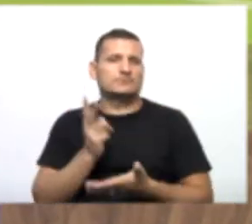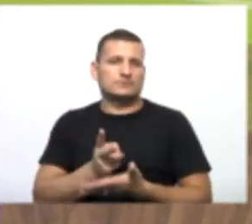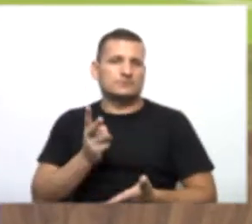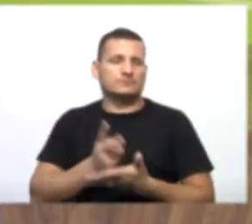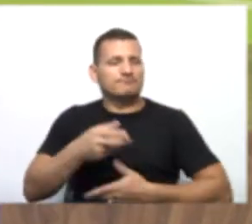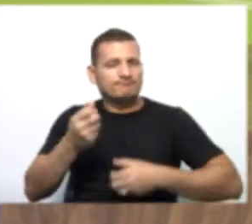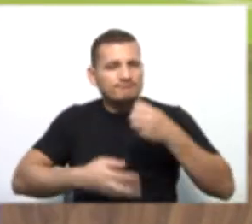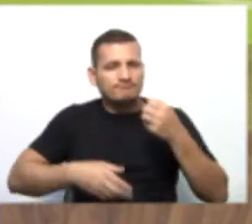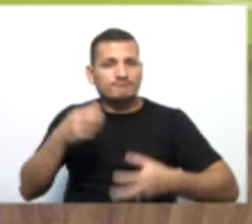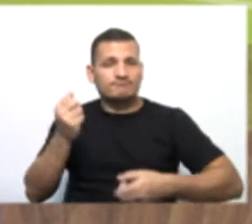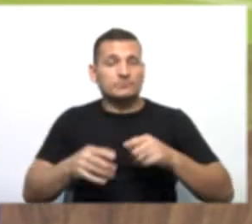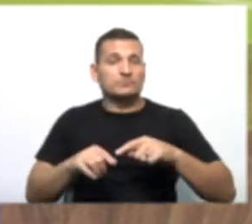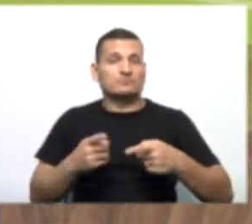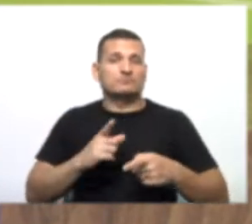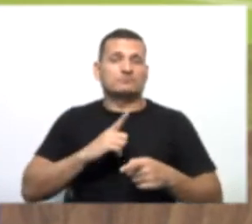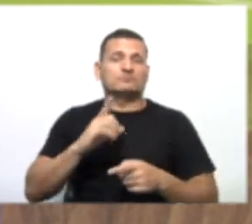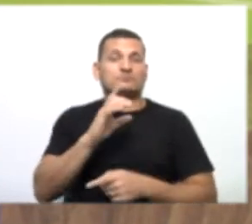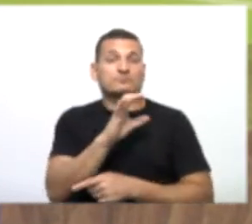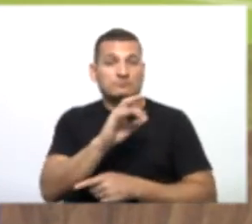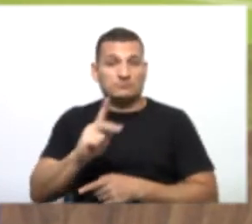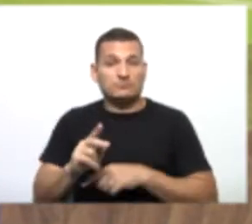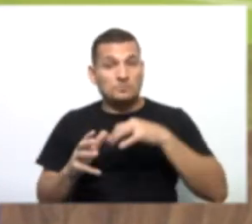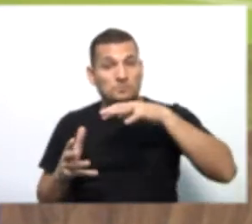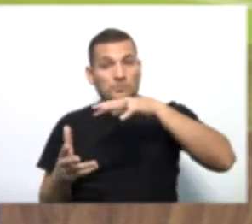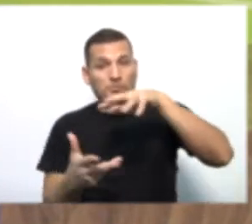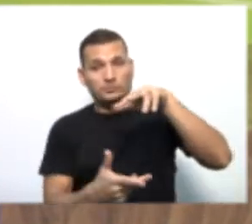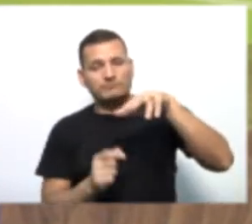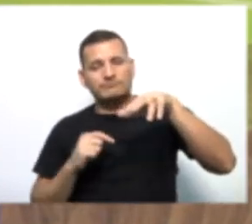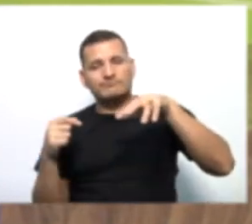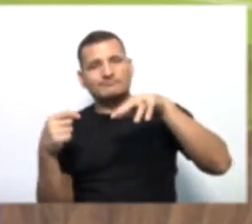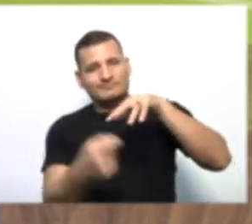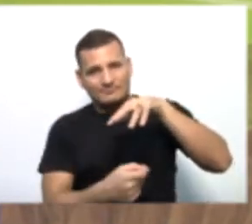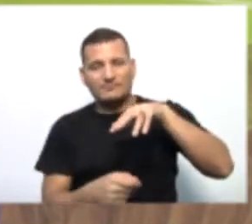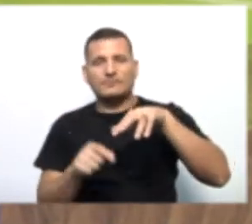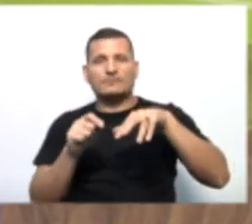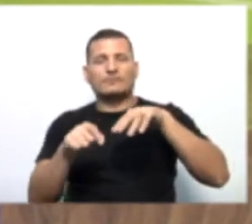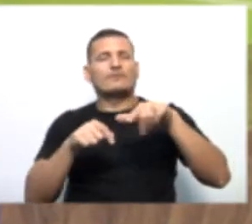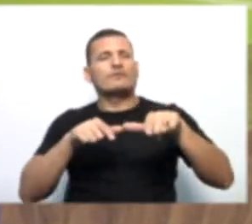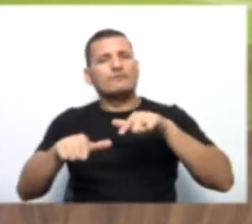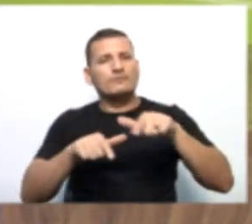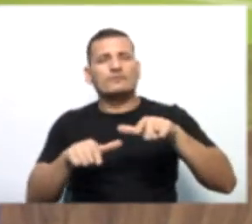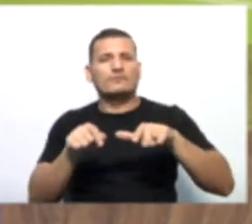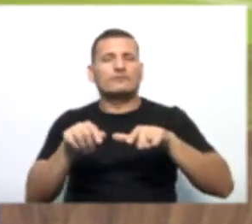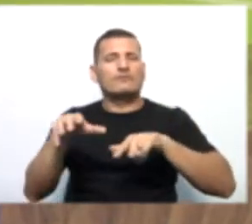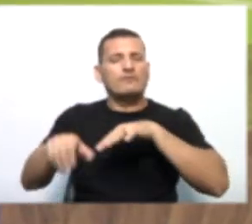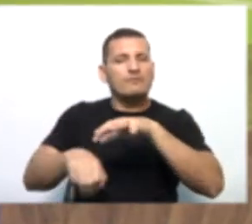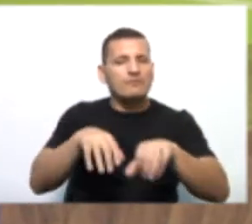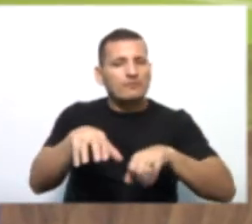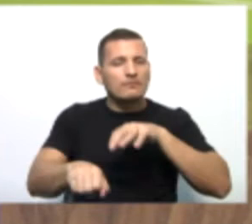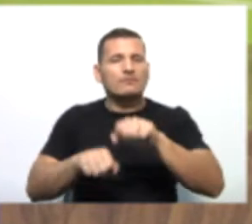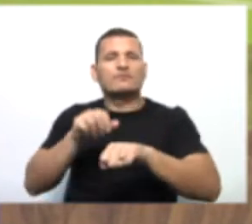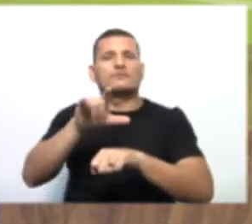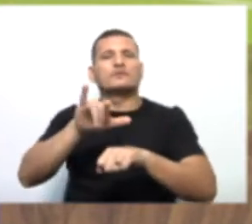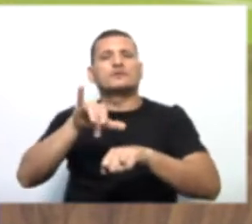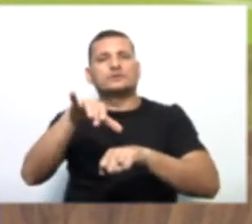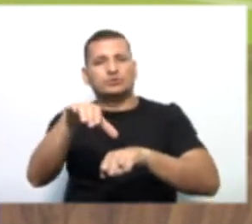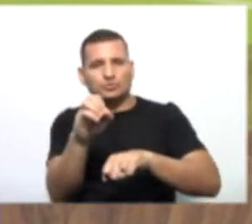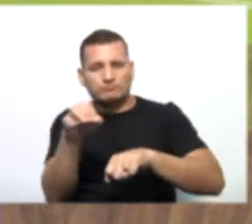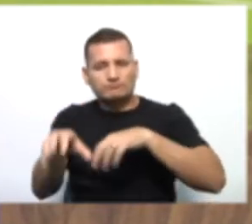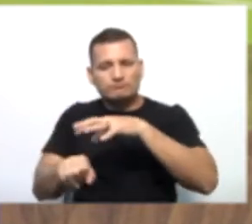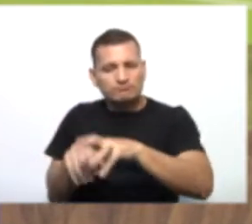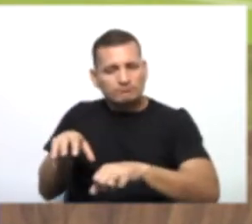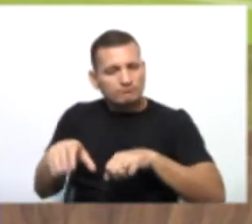Então assim, existem cooperativas no mundo inteiro que elas trabalham exatamente com essa coleta seletiva. Elas começam